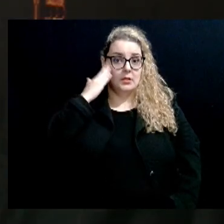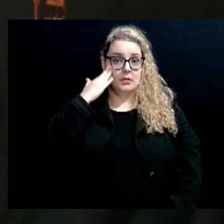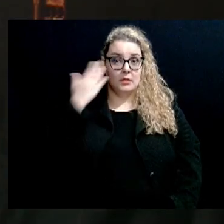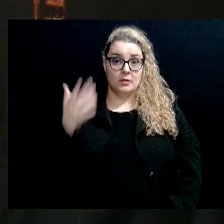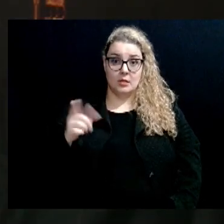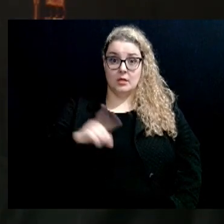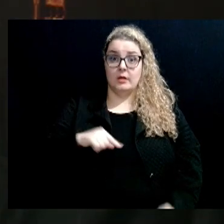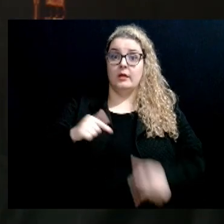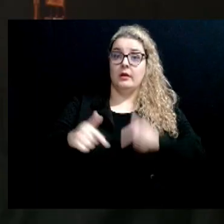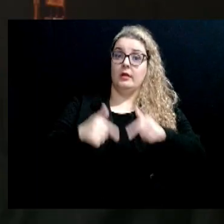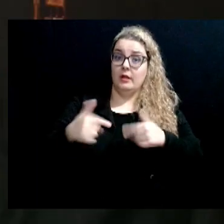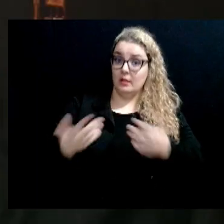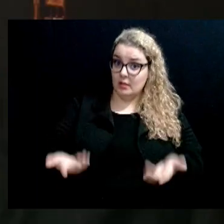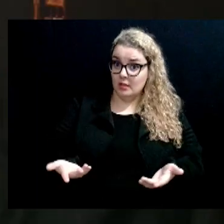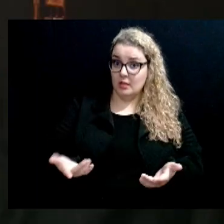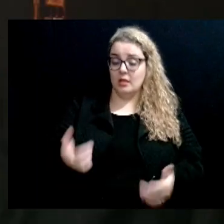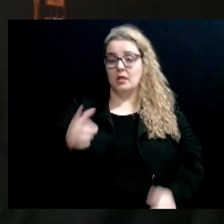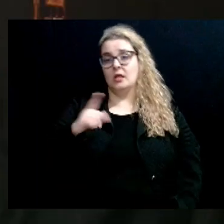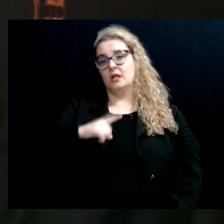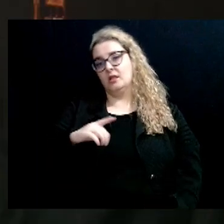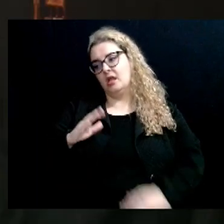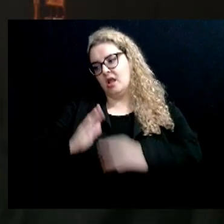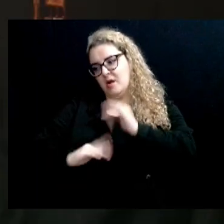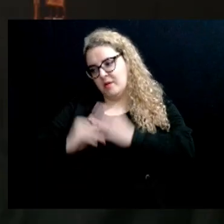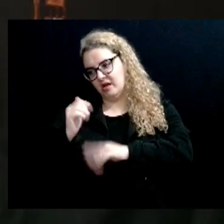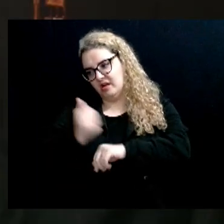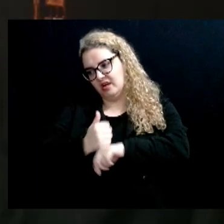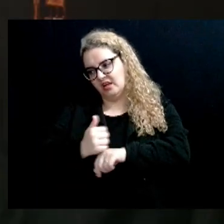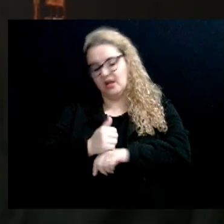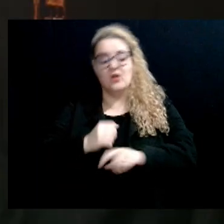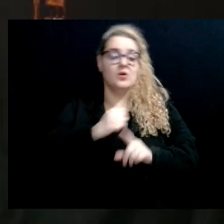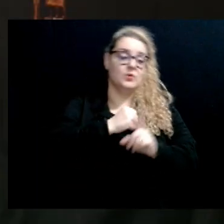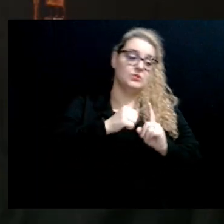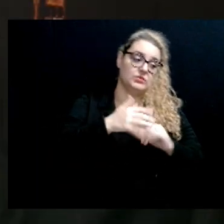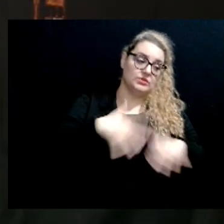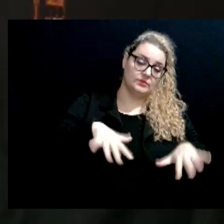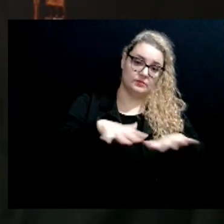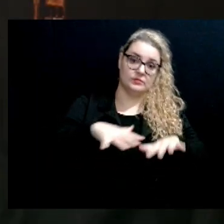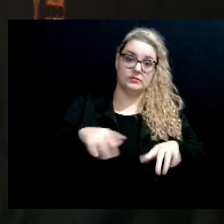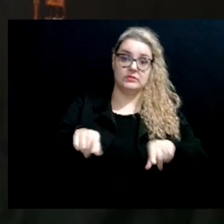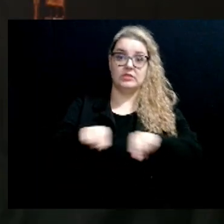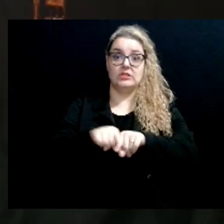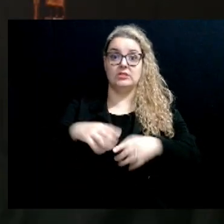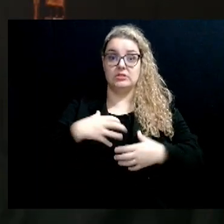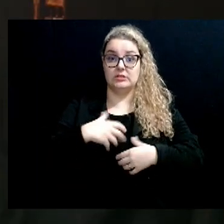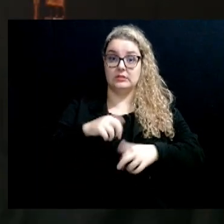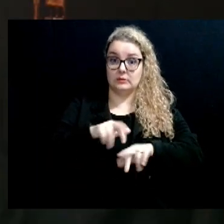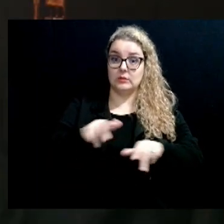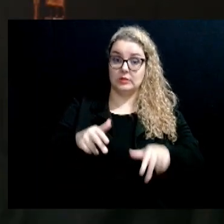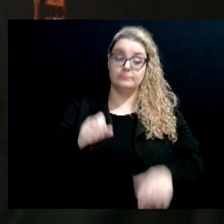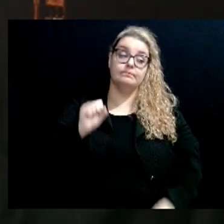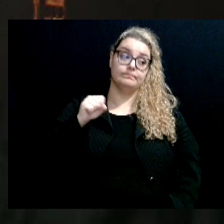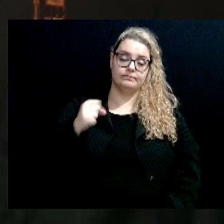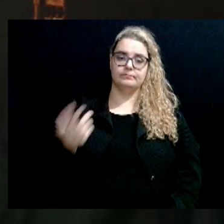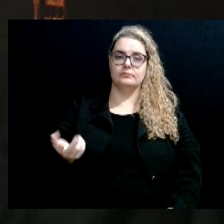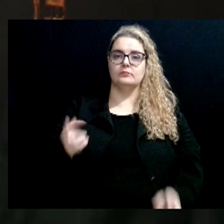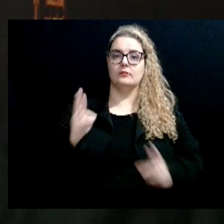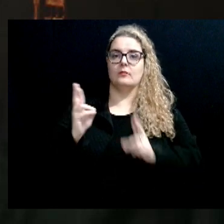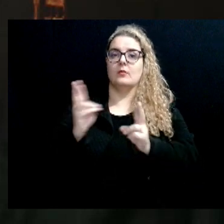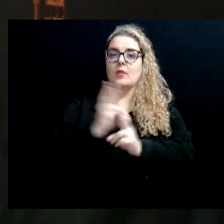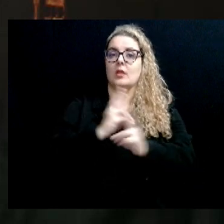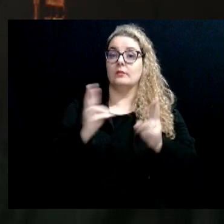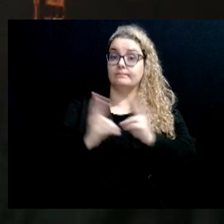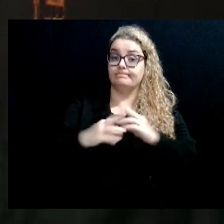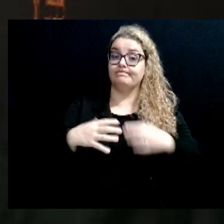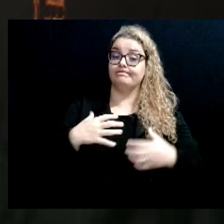trabalhar, né? Tem o lado profissional, o lado social e o lado afetivo. Uhum. E nos relacionamentos afetivos, essa